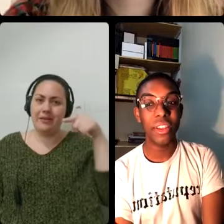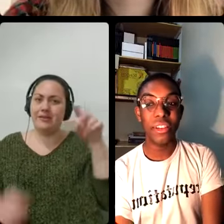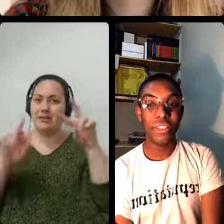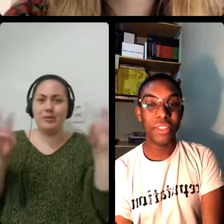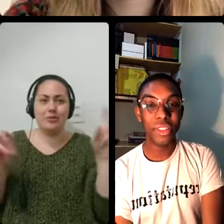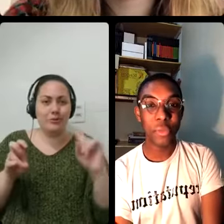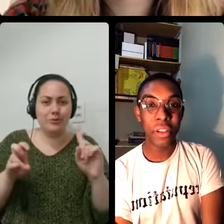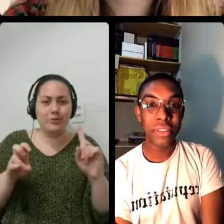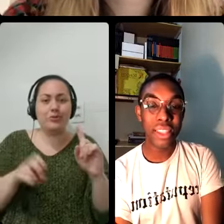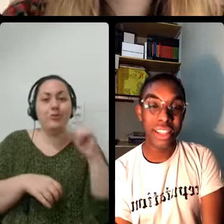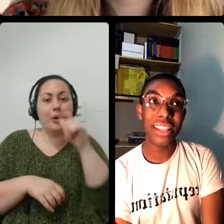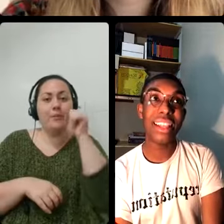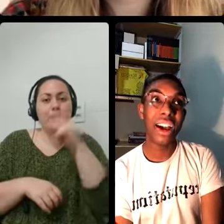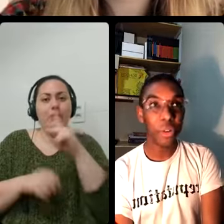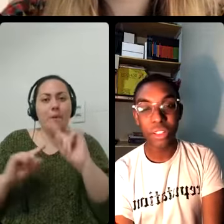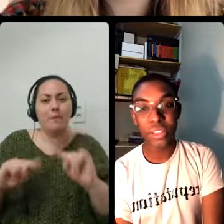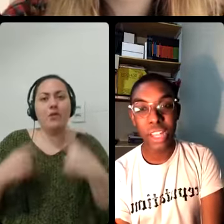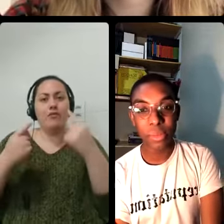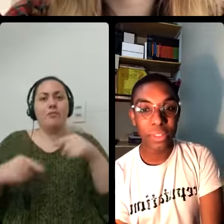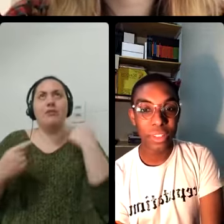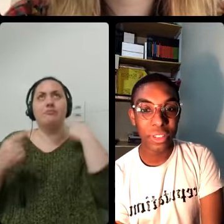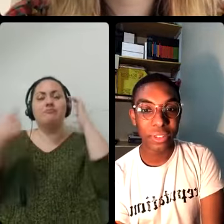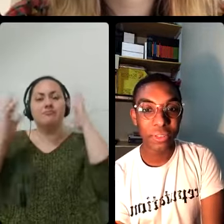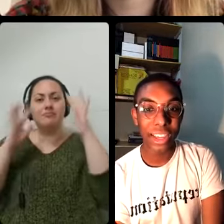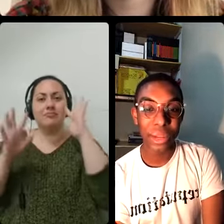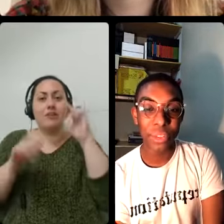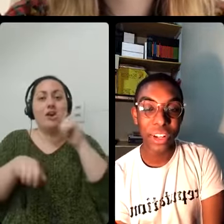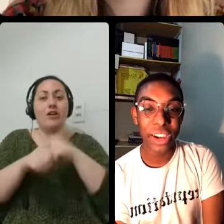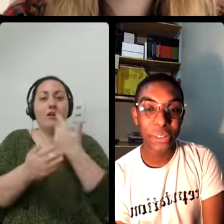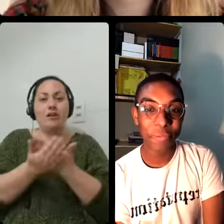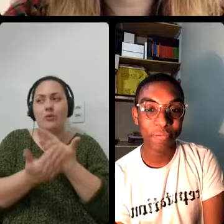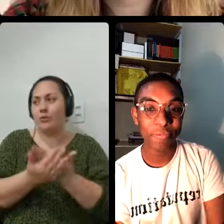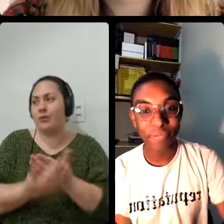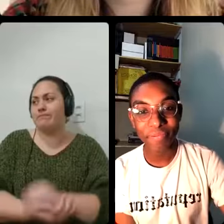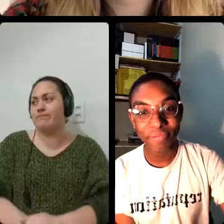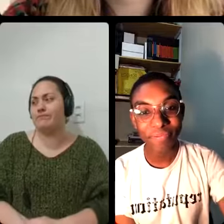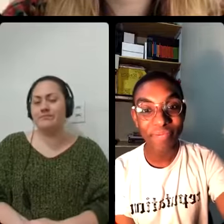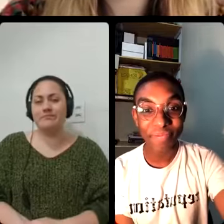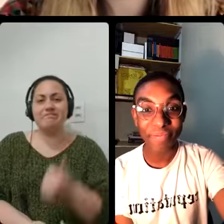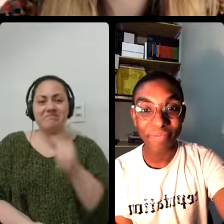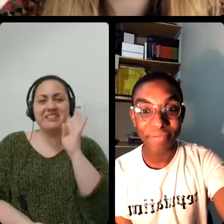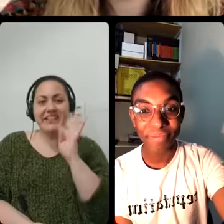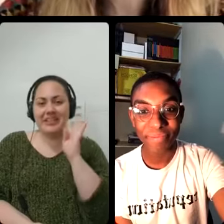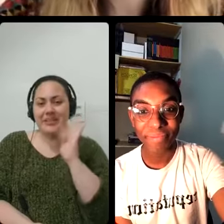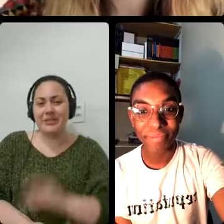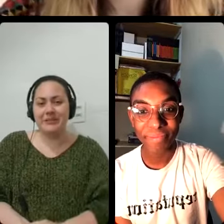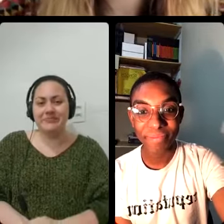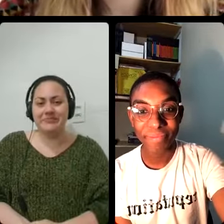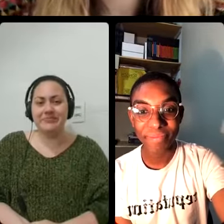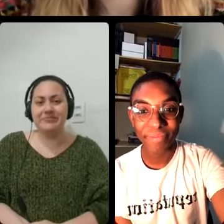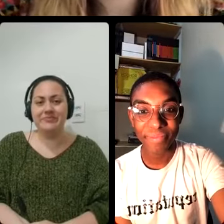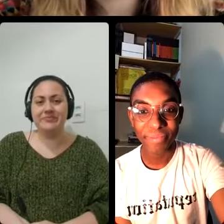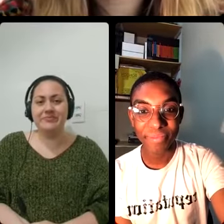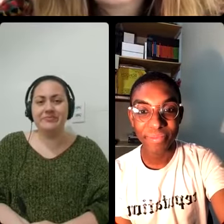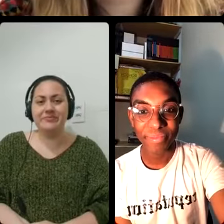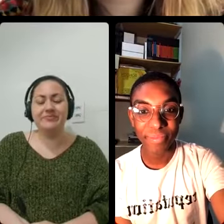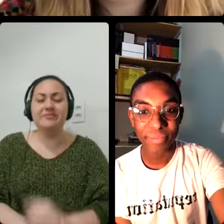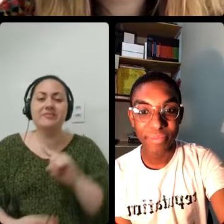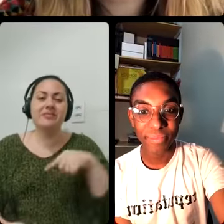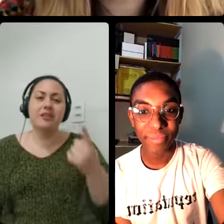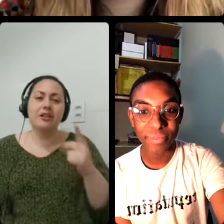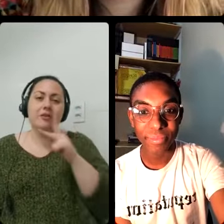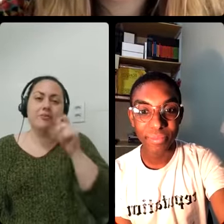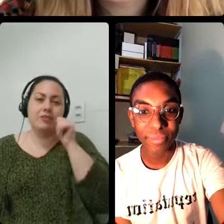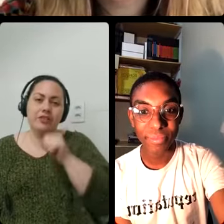pensar sobre isso na aula. Então, era muito legal. Sim. Uhum. Aí depois a prof. Edileia